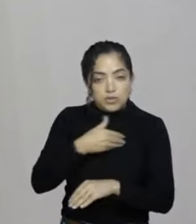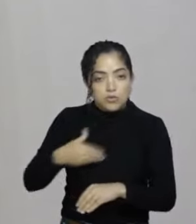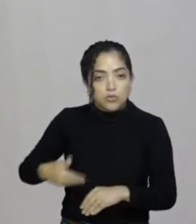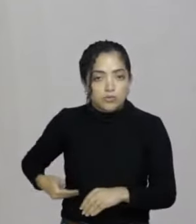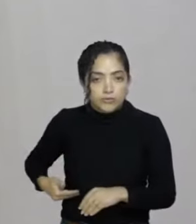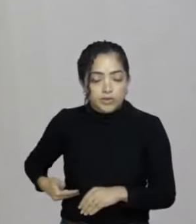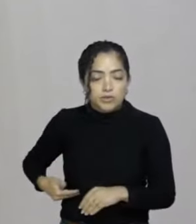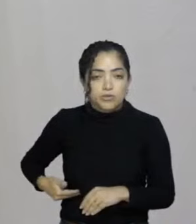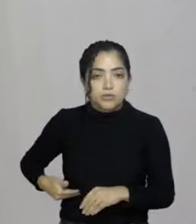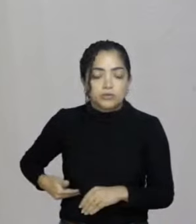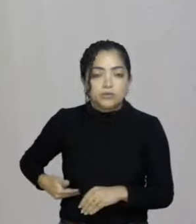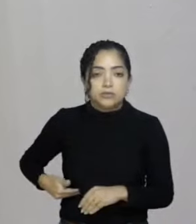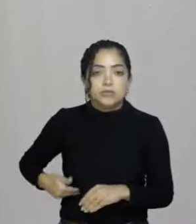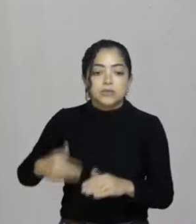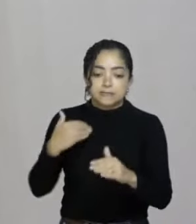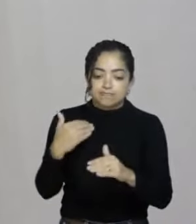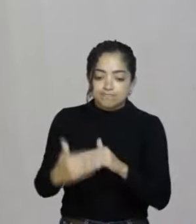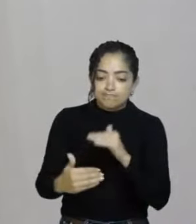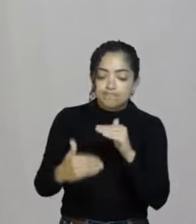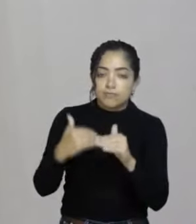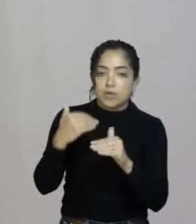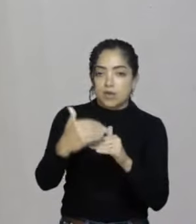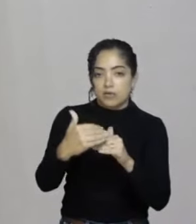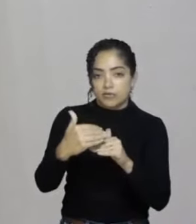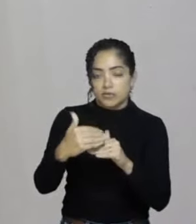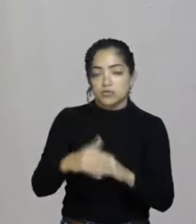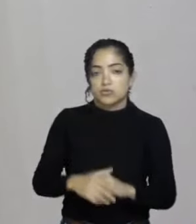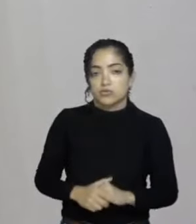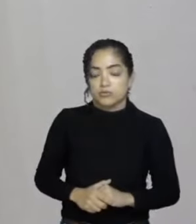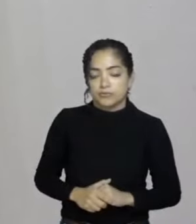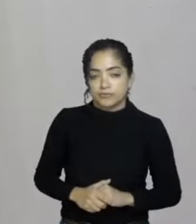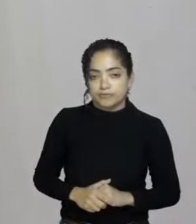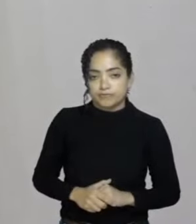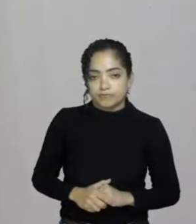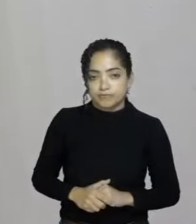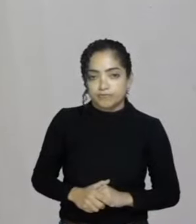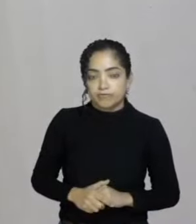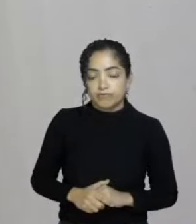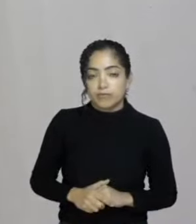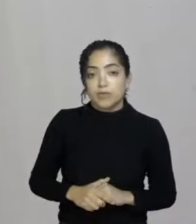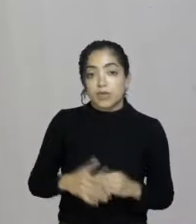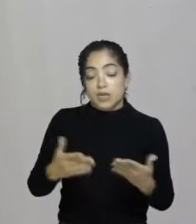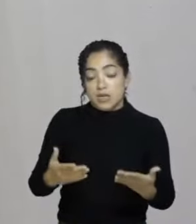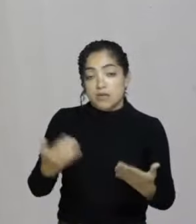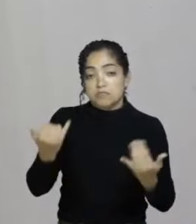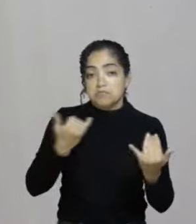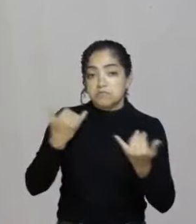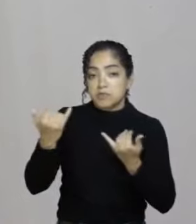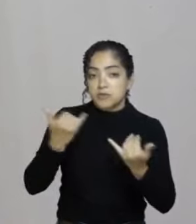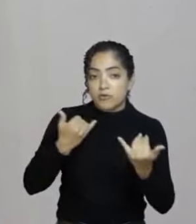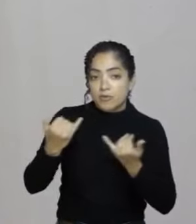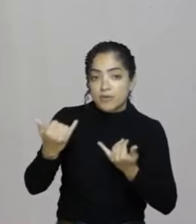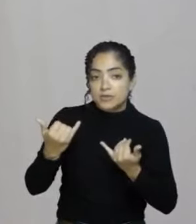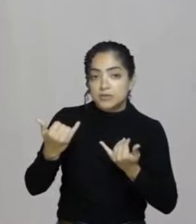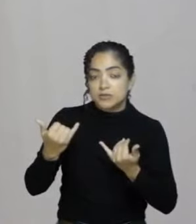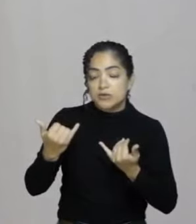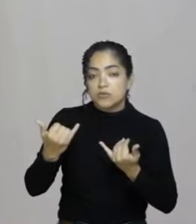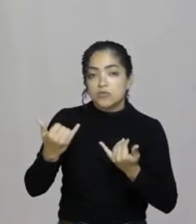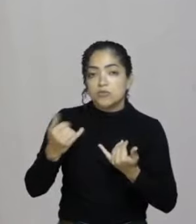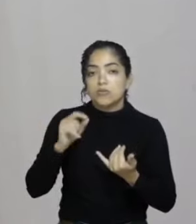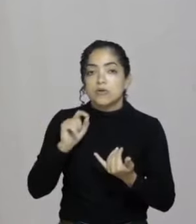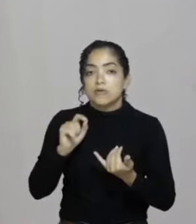e que avançou nos últimos dias e que recebi a informação de que será adotada